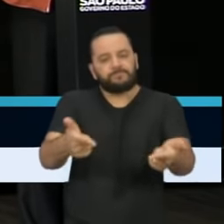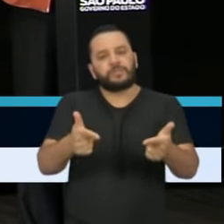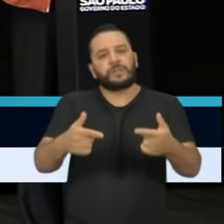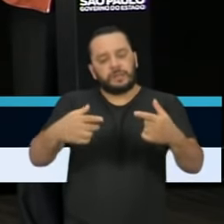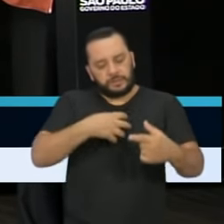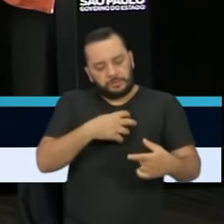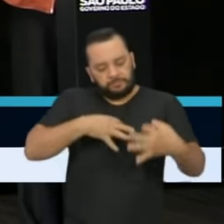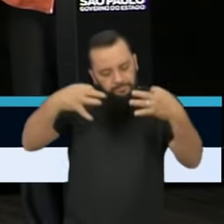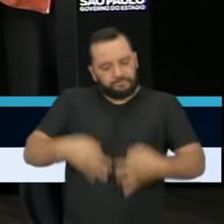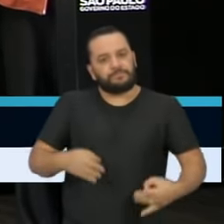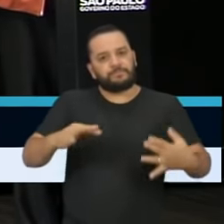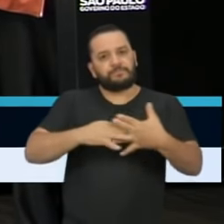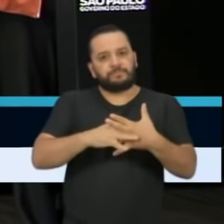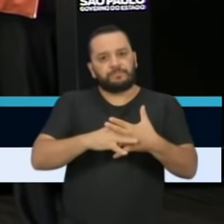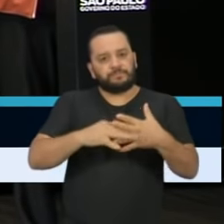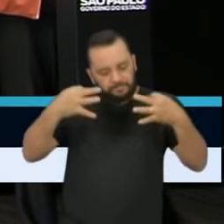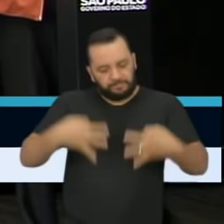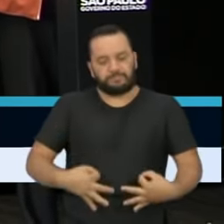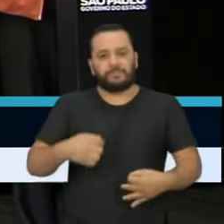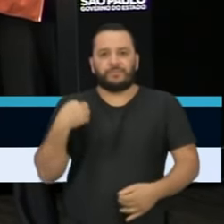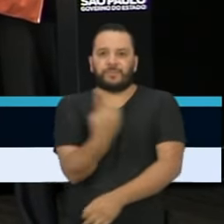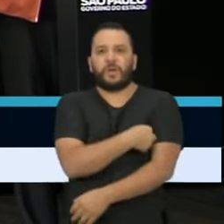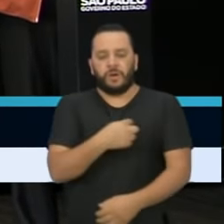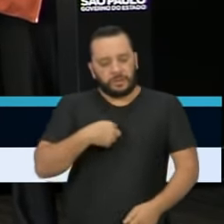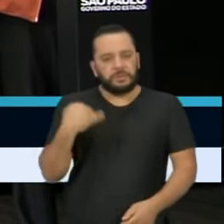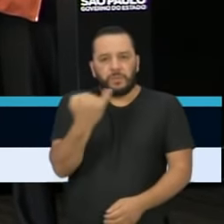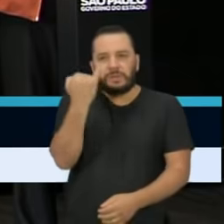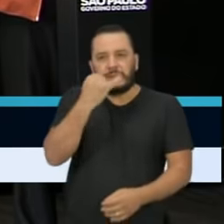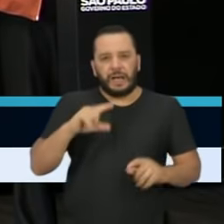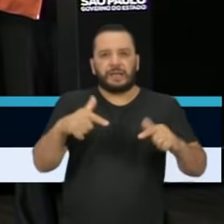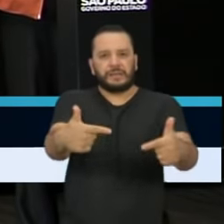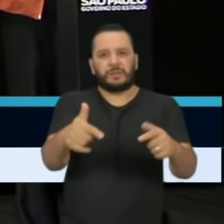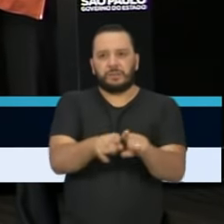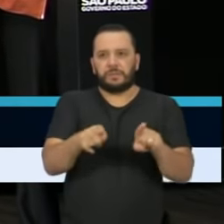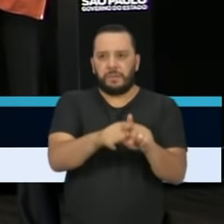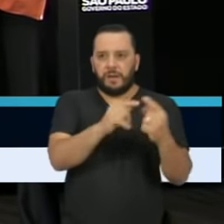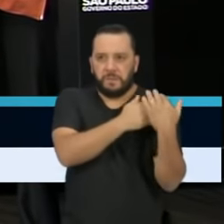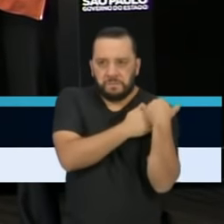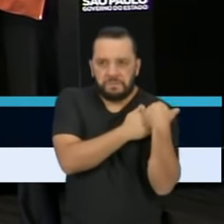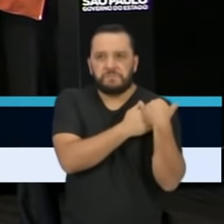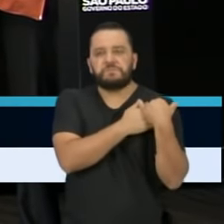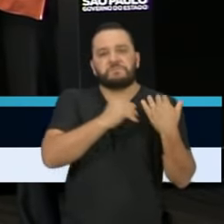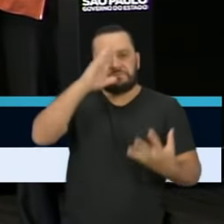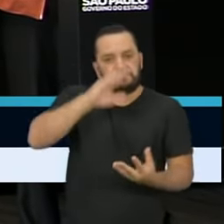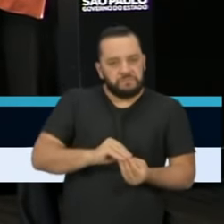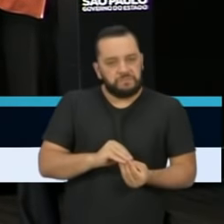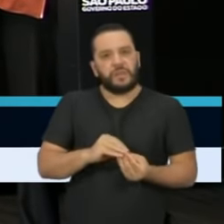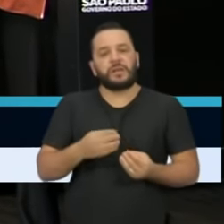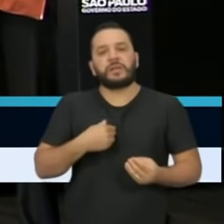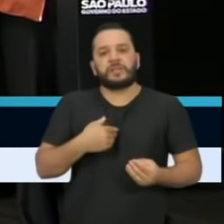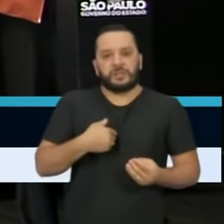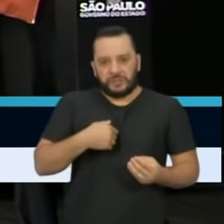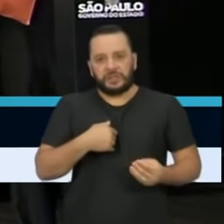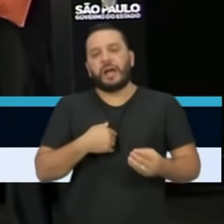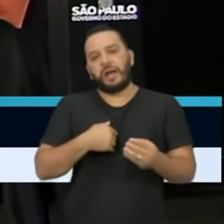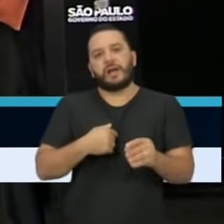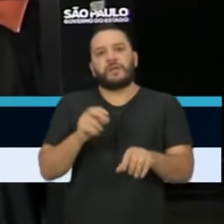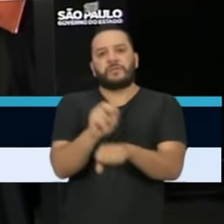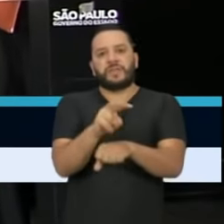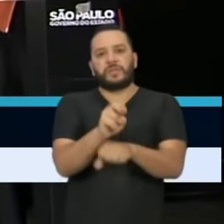nós compreendermos a importância da nossa ação, da nossa responsabilidade, nós venceremos esta guerra. Doutora Helena